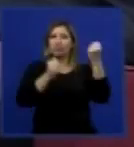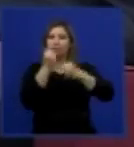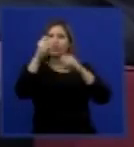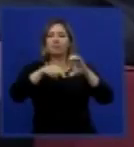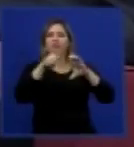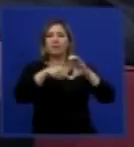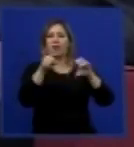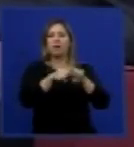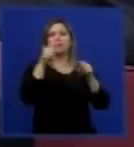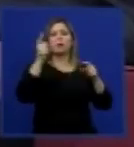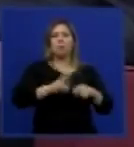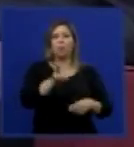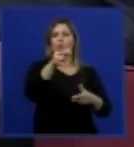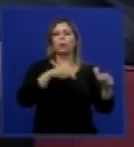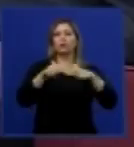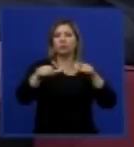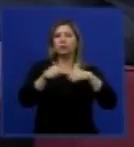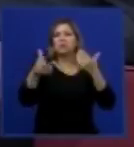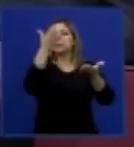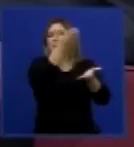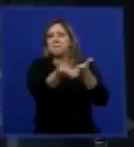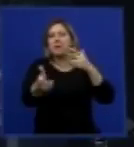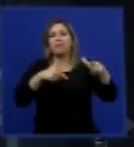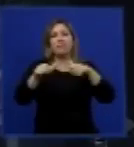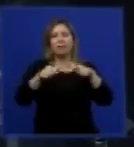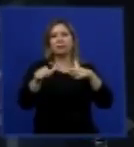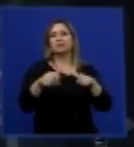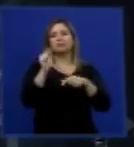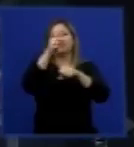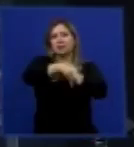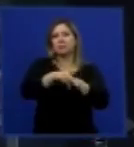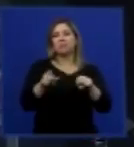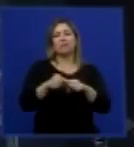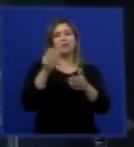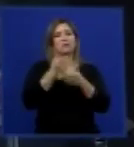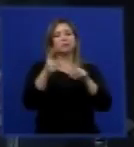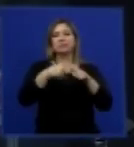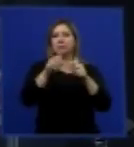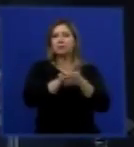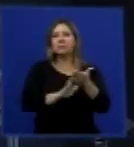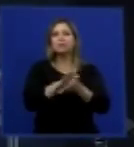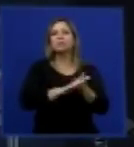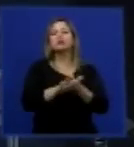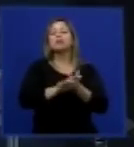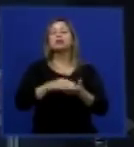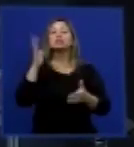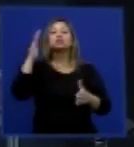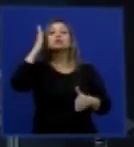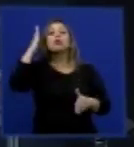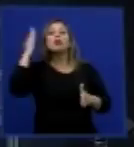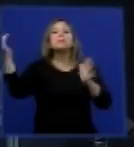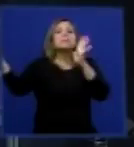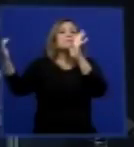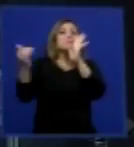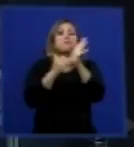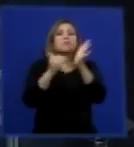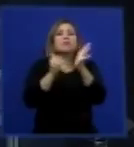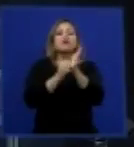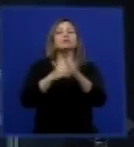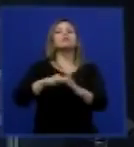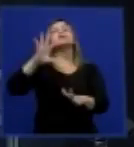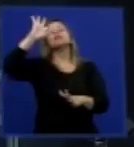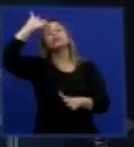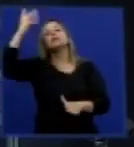quem tiver ou perca seu emprego quem tiver que perdê-lo mas que ao final todos nós possamos conjuntamente